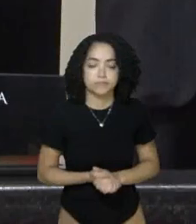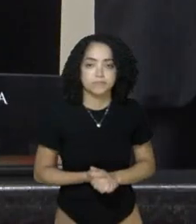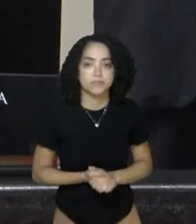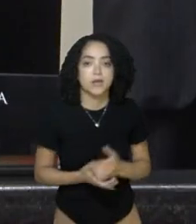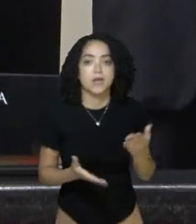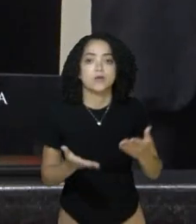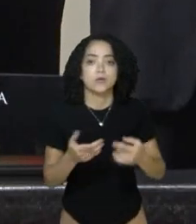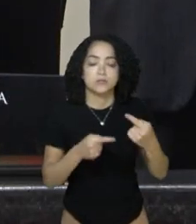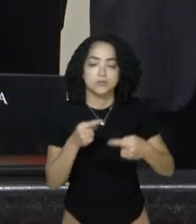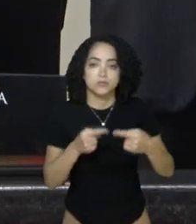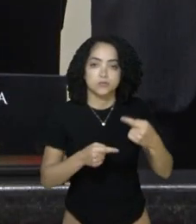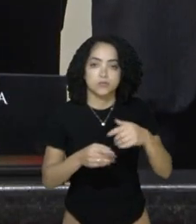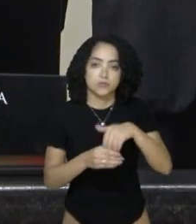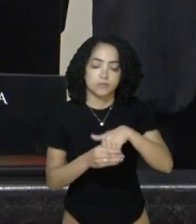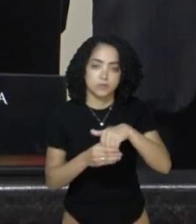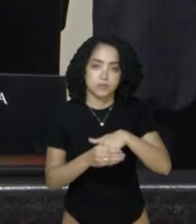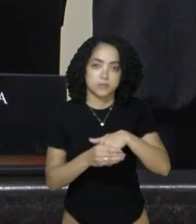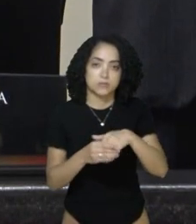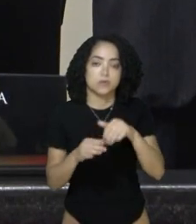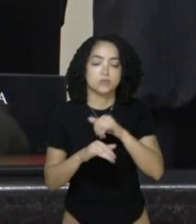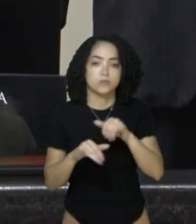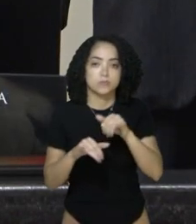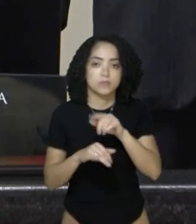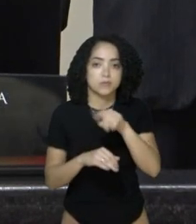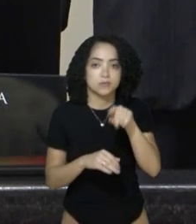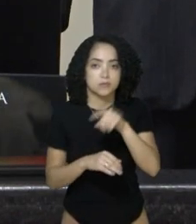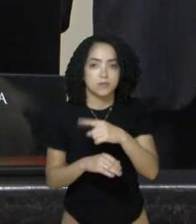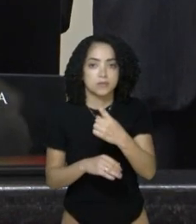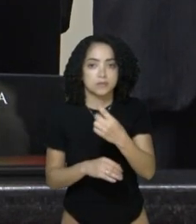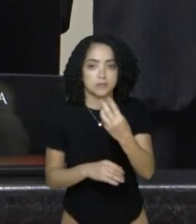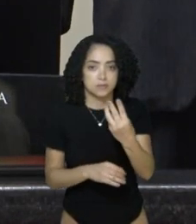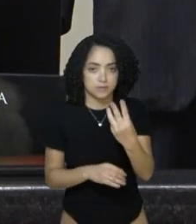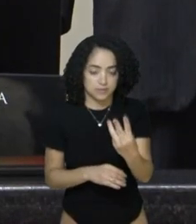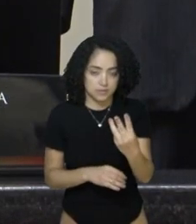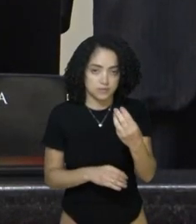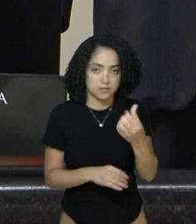Discussão e votação em turno único da mensagem de veto